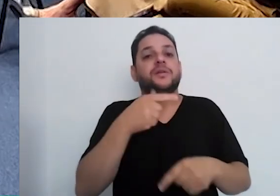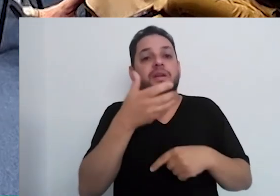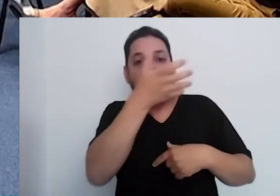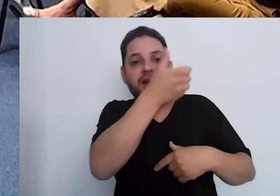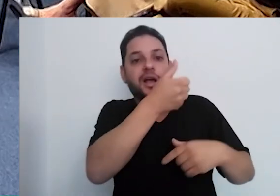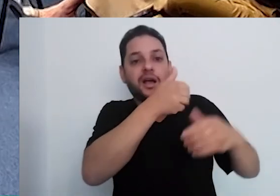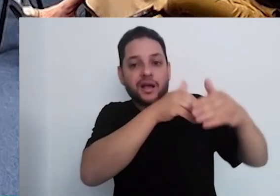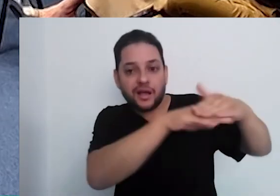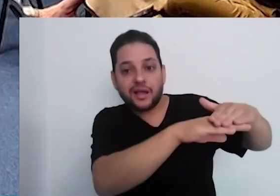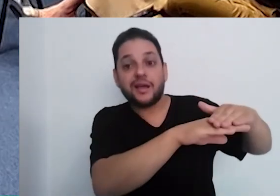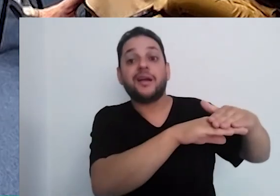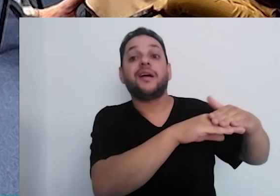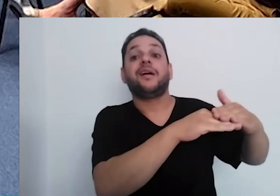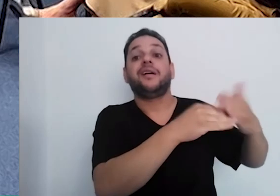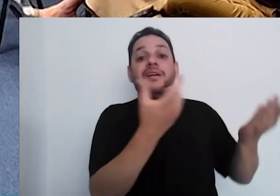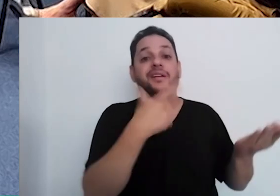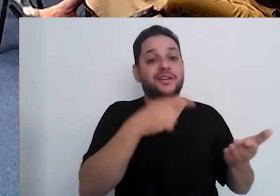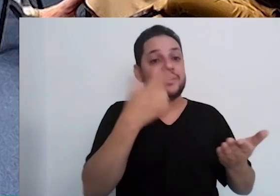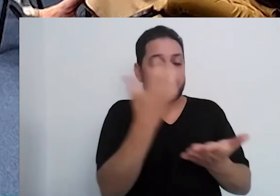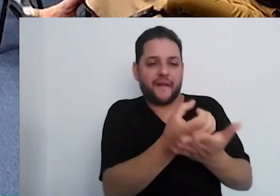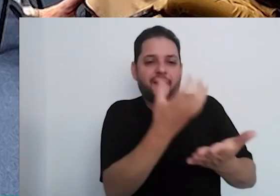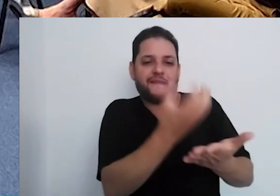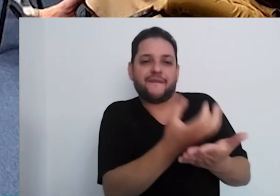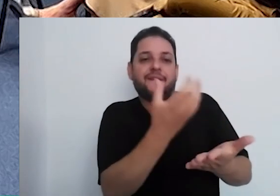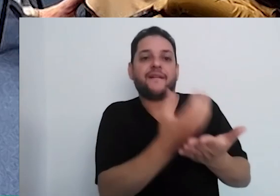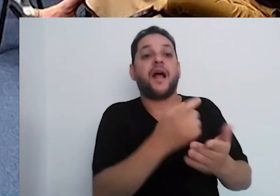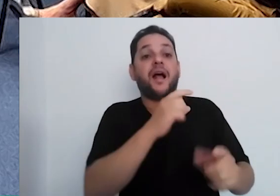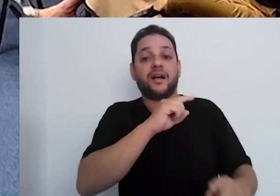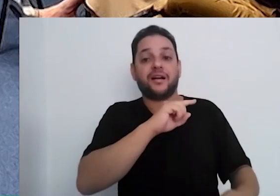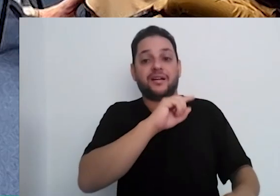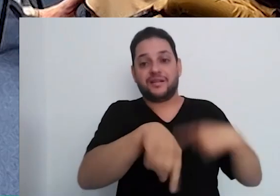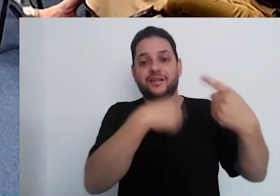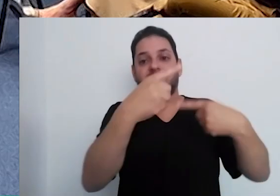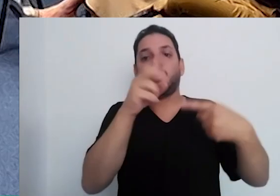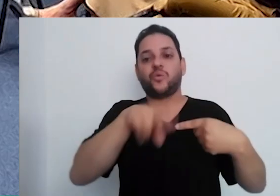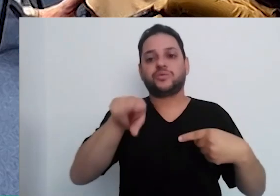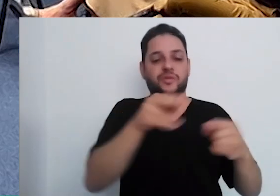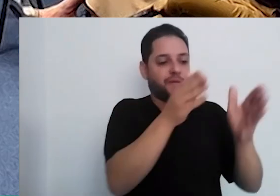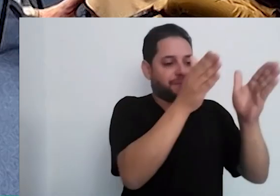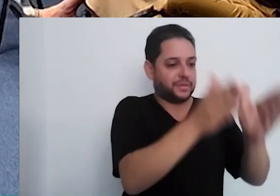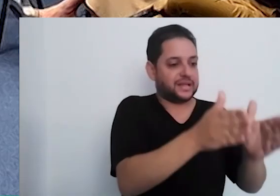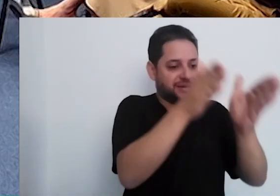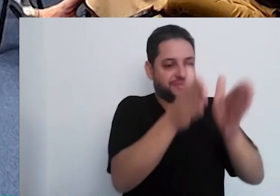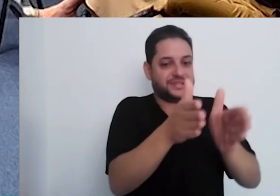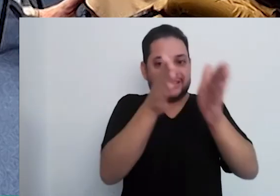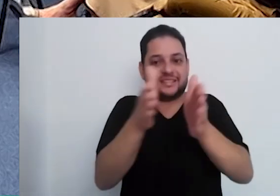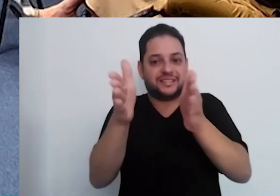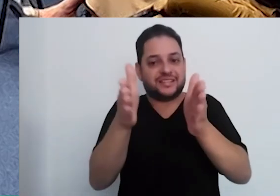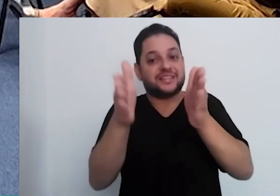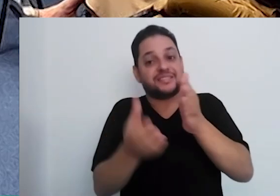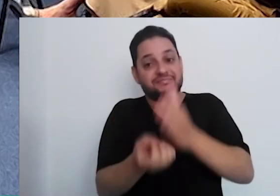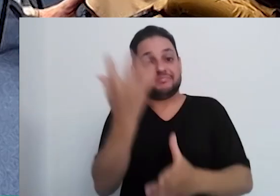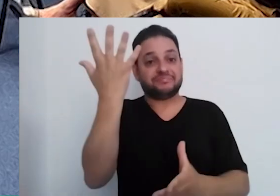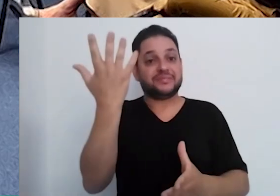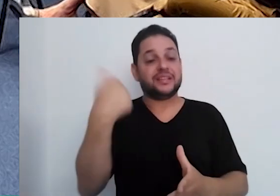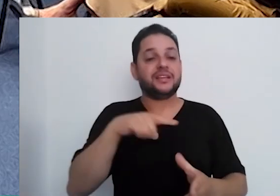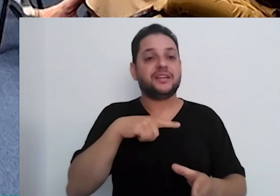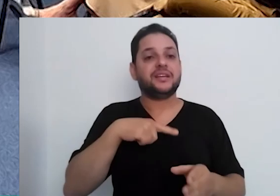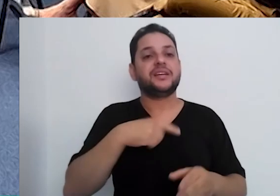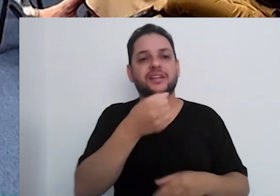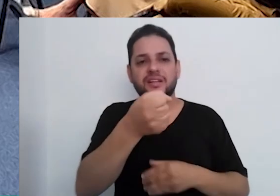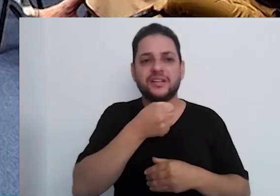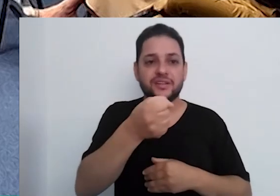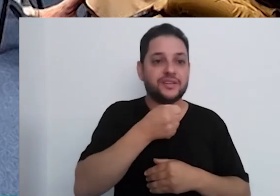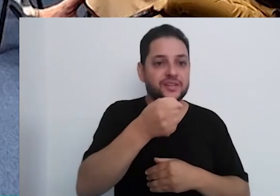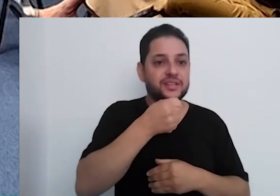tava acontecendo a gente passou a gravar e aí a gente usou no roteiro Essa foi a solução por isso que demorou tanto n na verdade as entrevistas e tal já